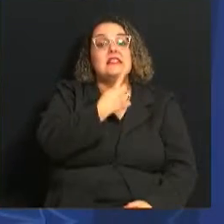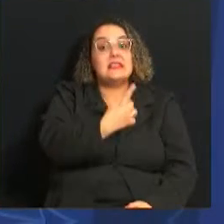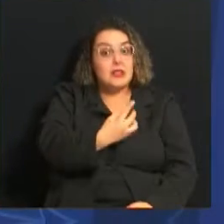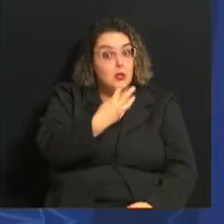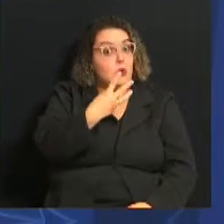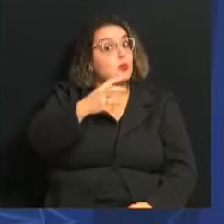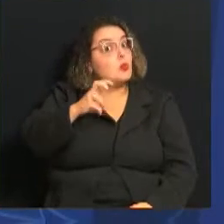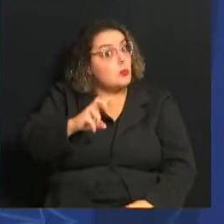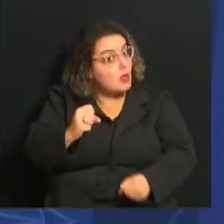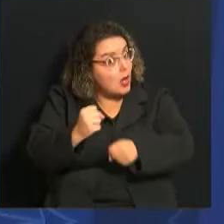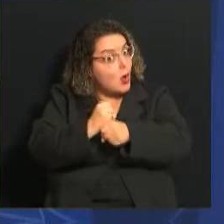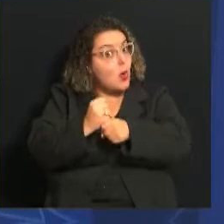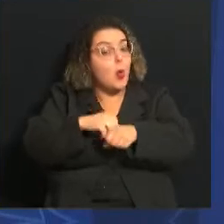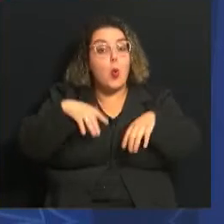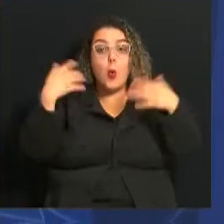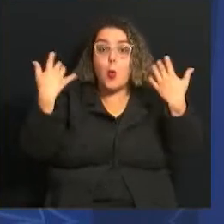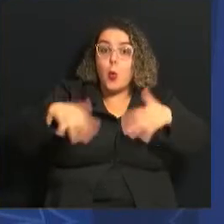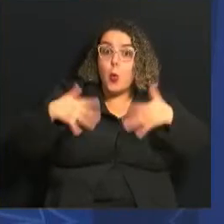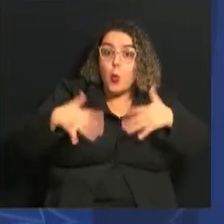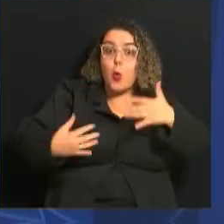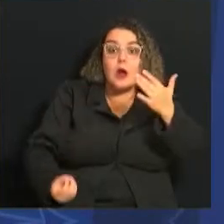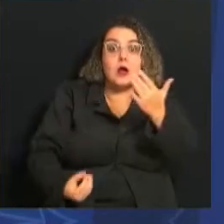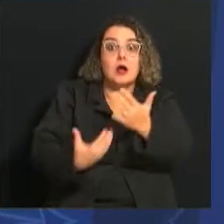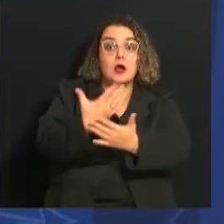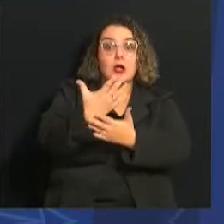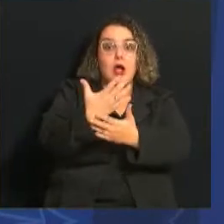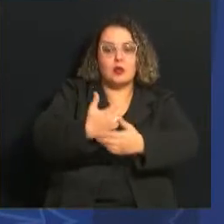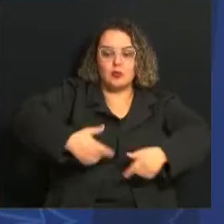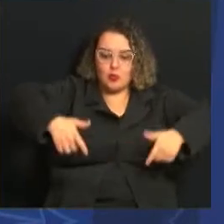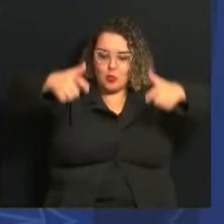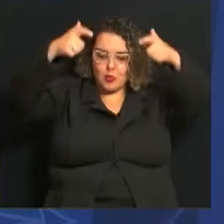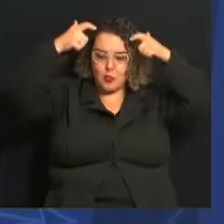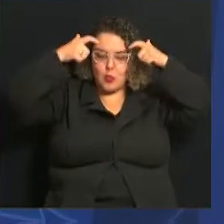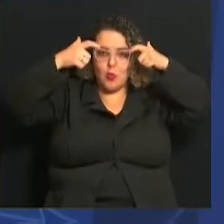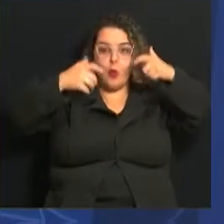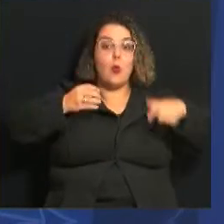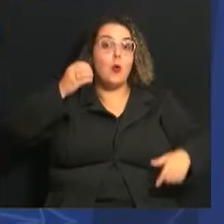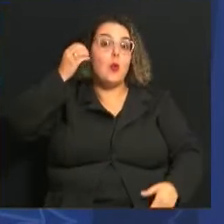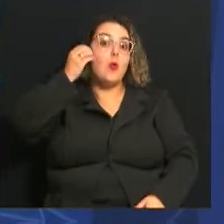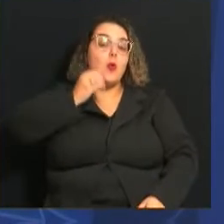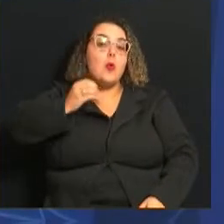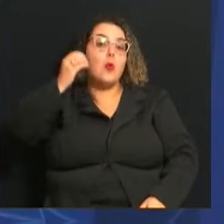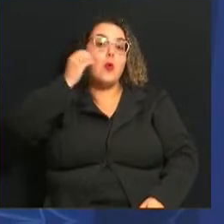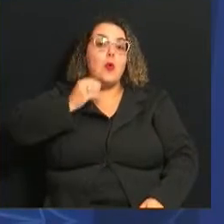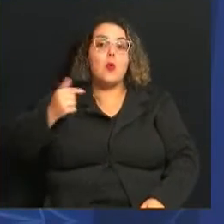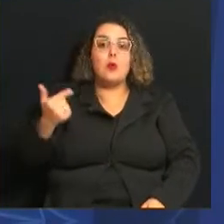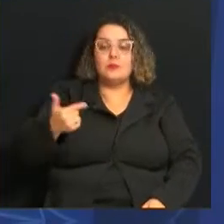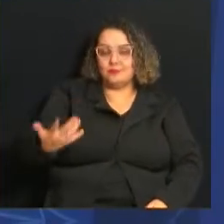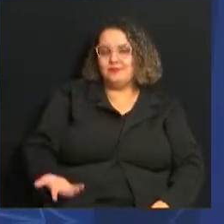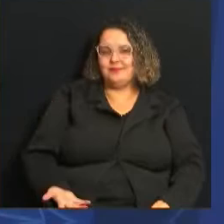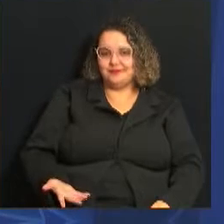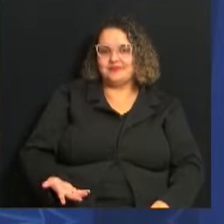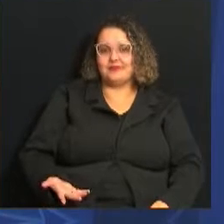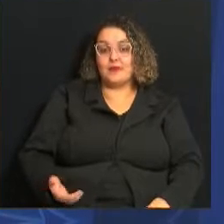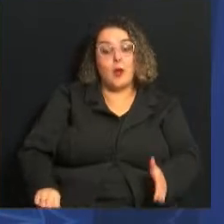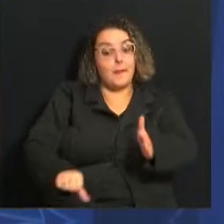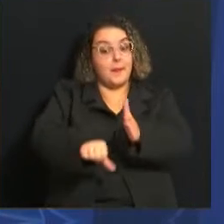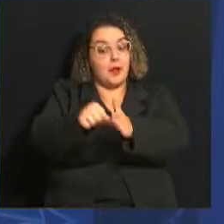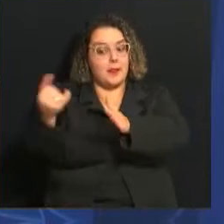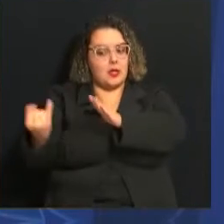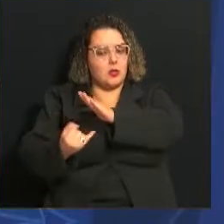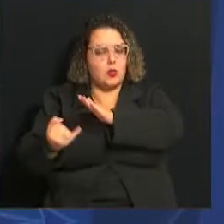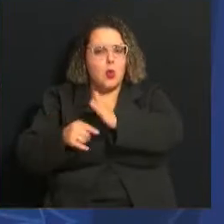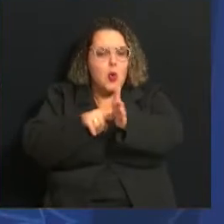135 anos, criado pelo imperador Dom Pedro II, uma das primeiras, instituições de